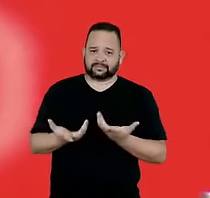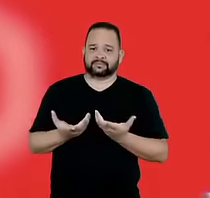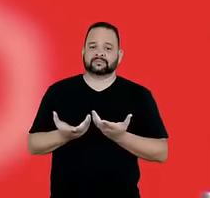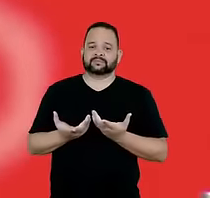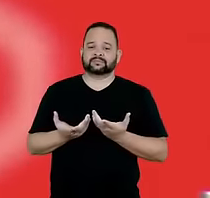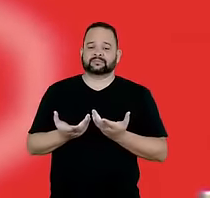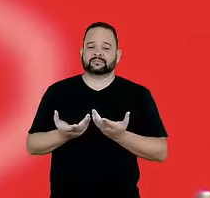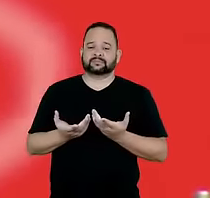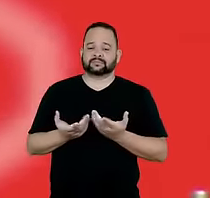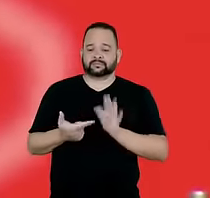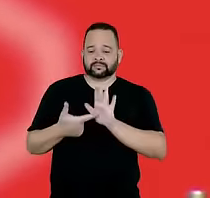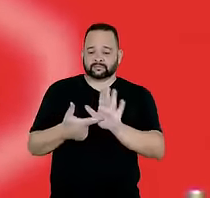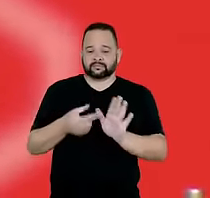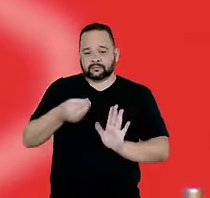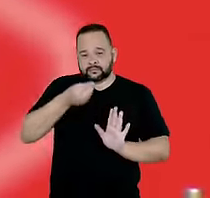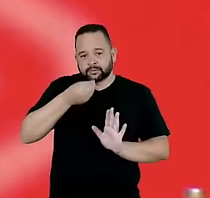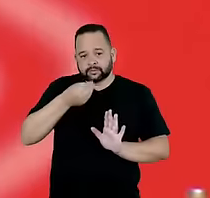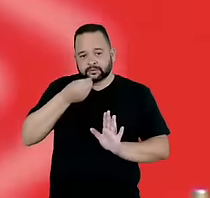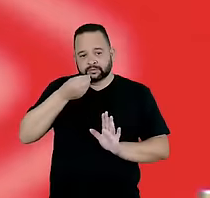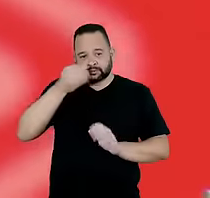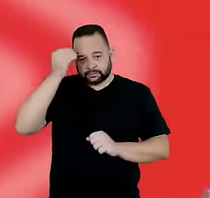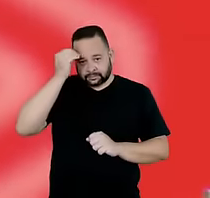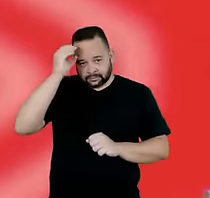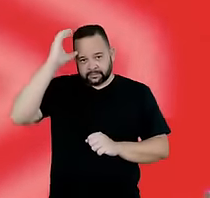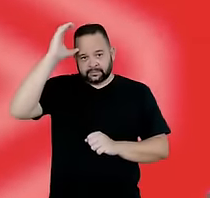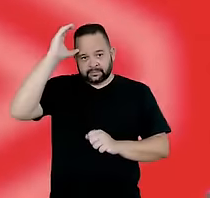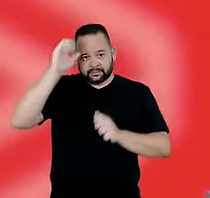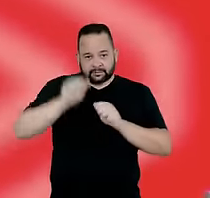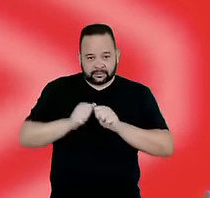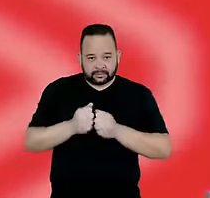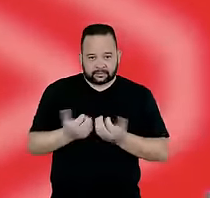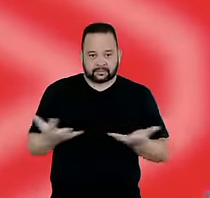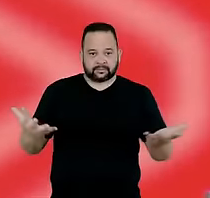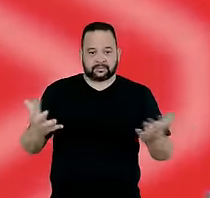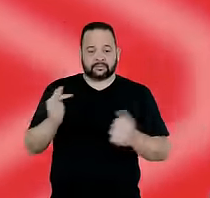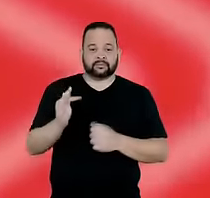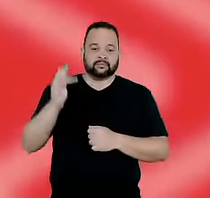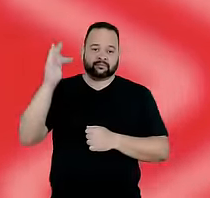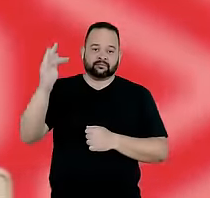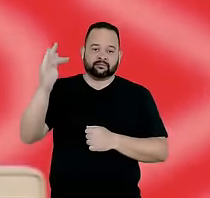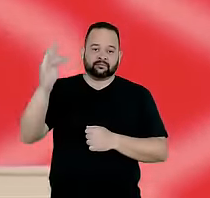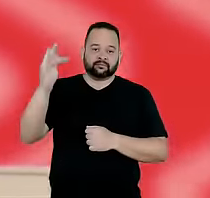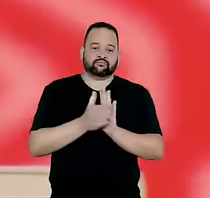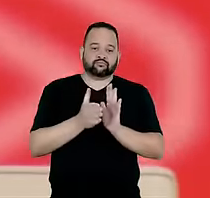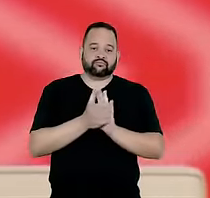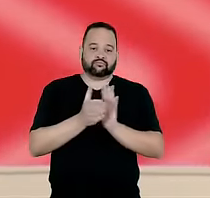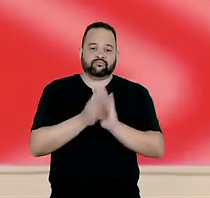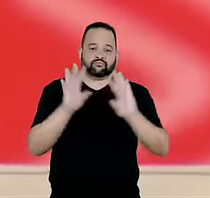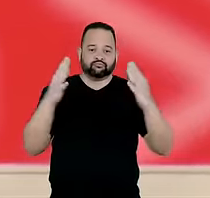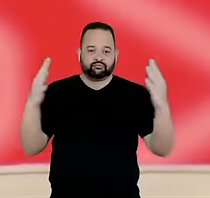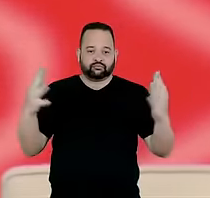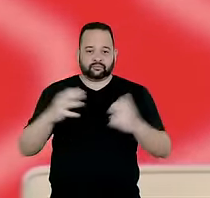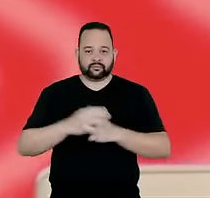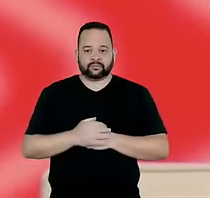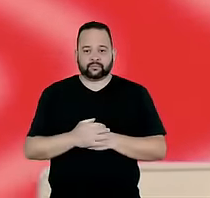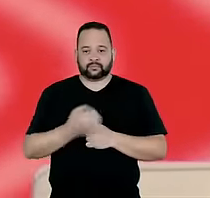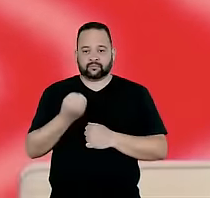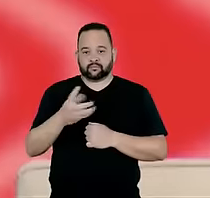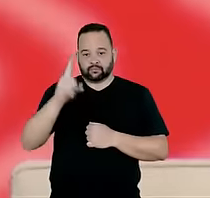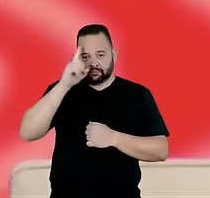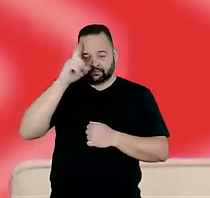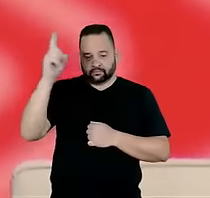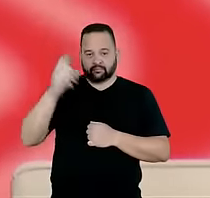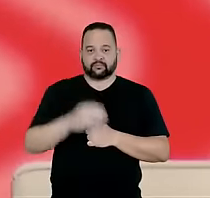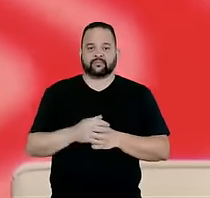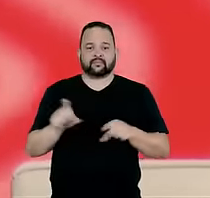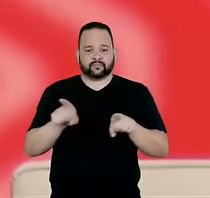oportunidade conhecimento e futuro Parabéns pessoal bom bom dia também aos meus